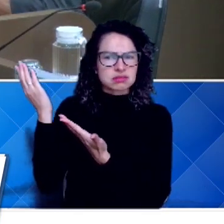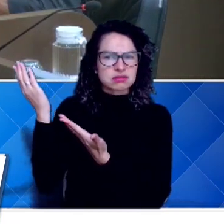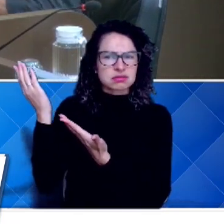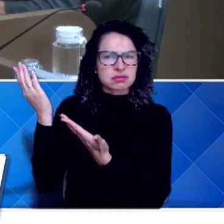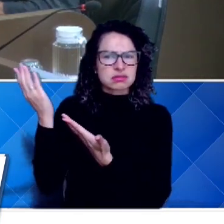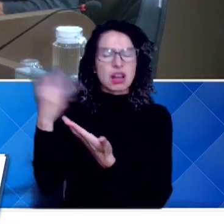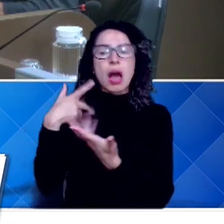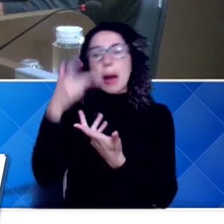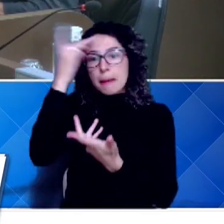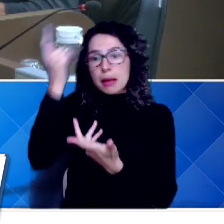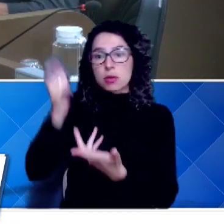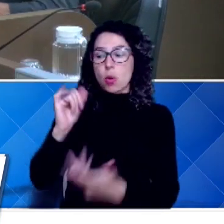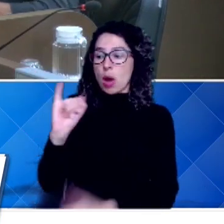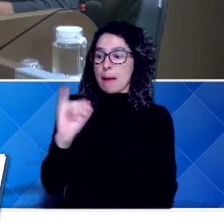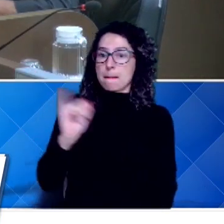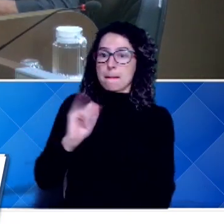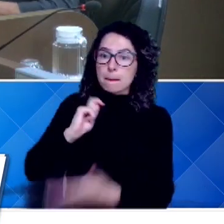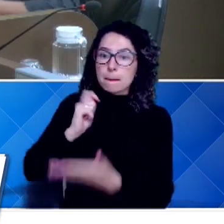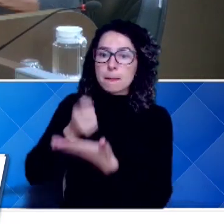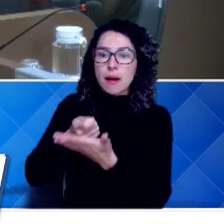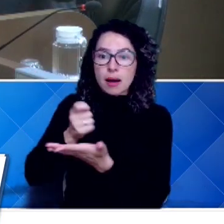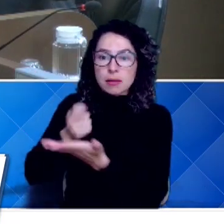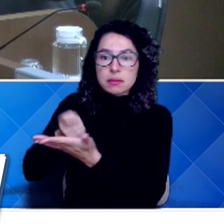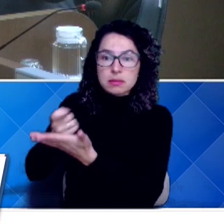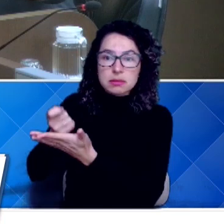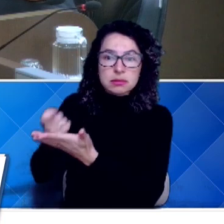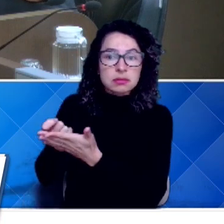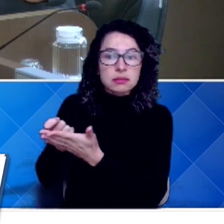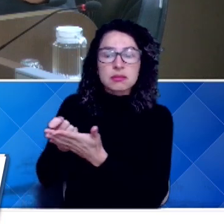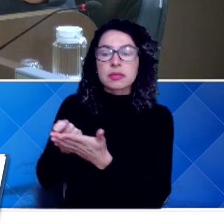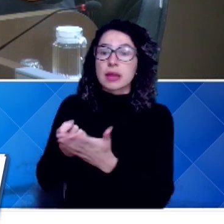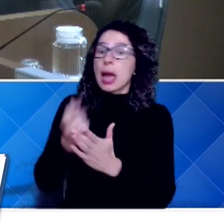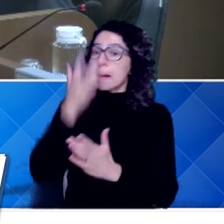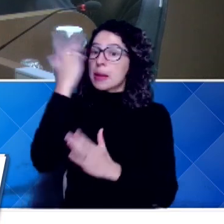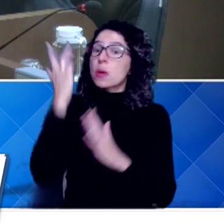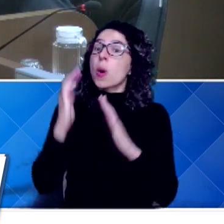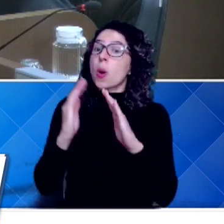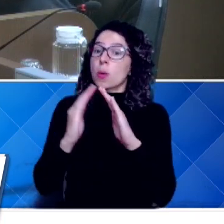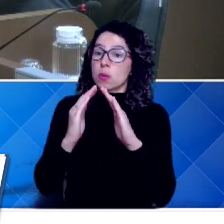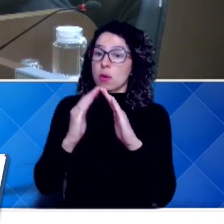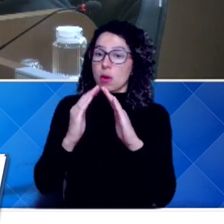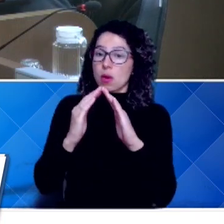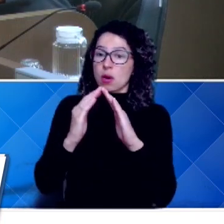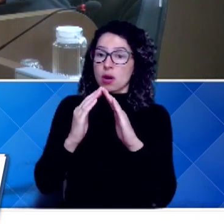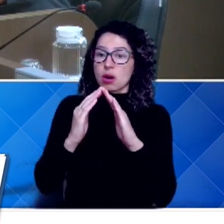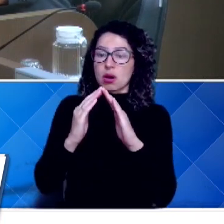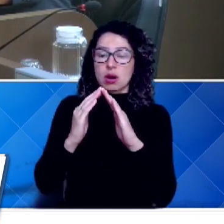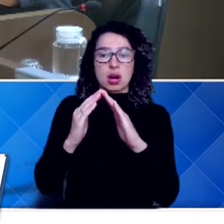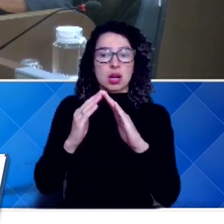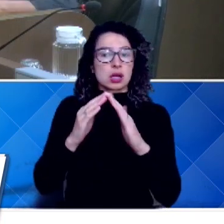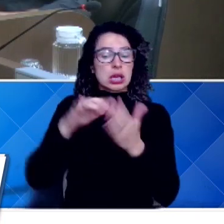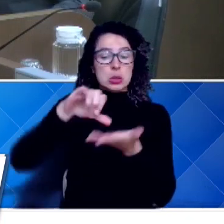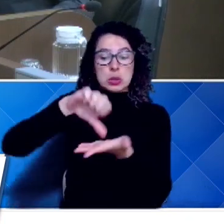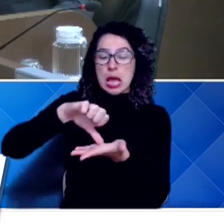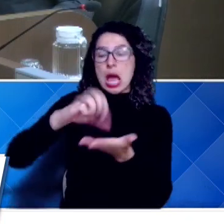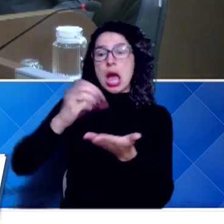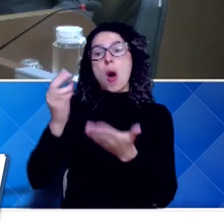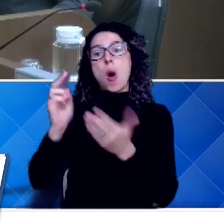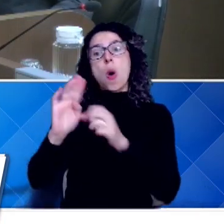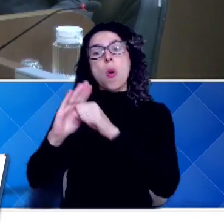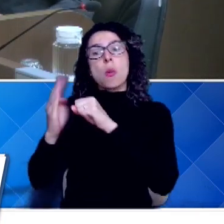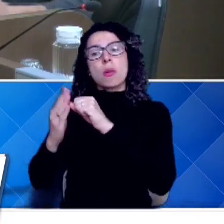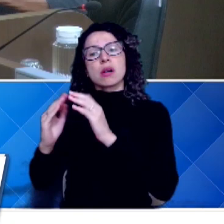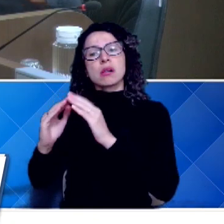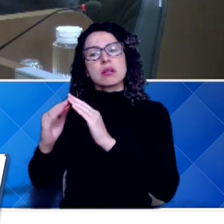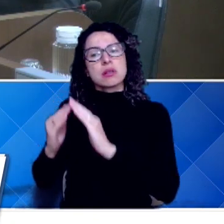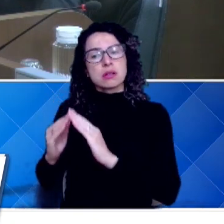paga impostos, quem mora na periferia, ou quem mora no centro da cidade, quem mora na Morada do